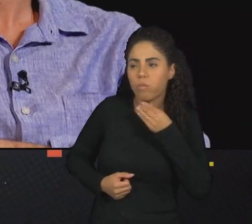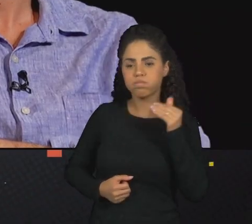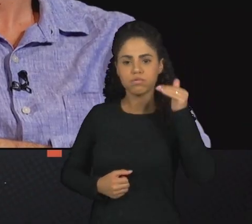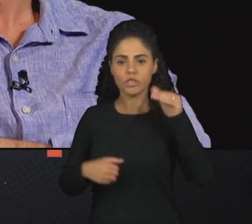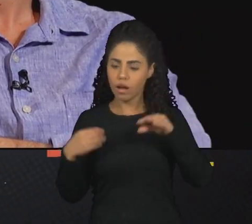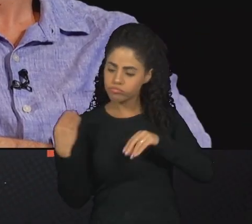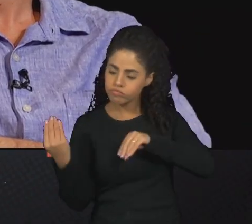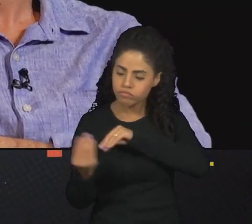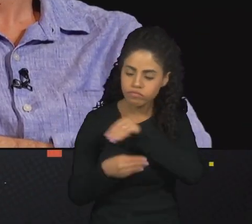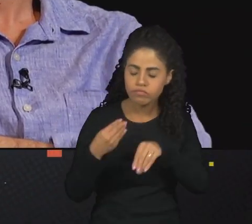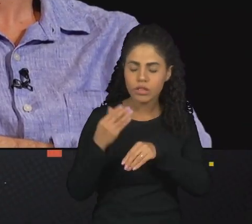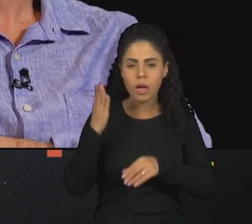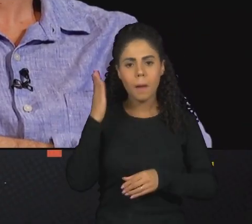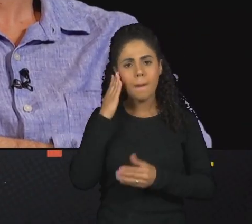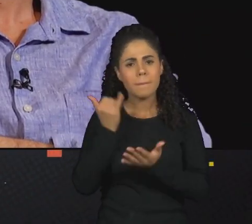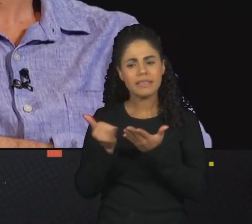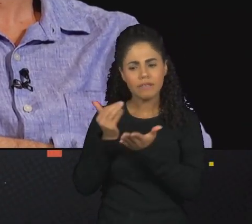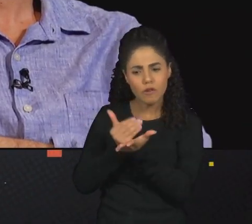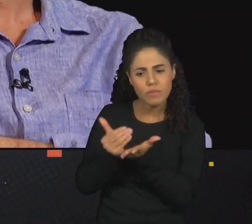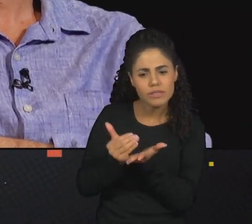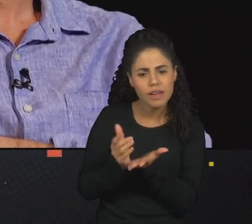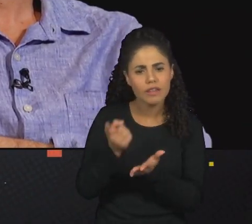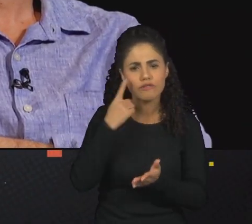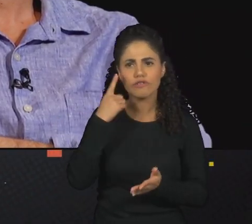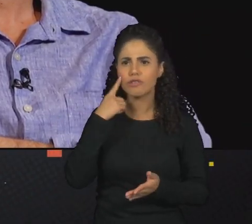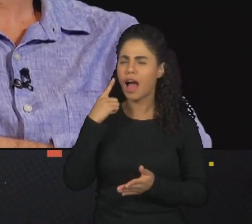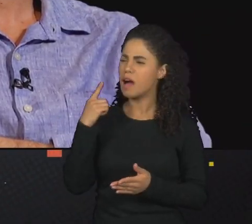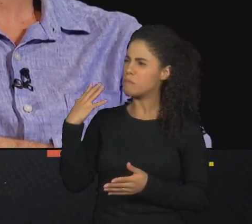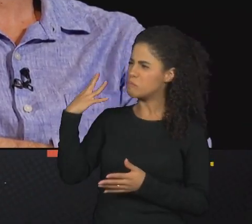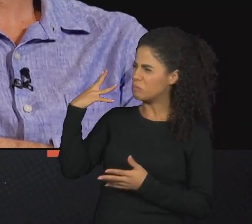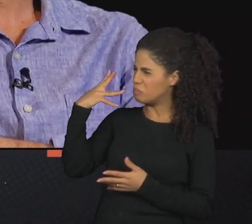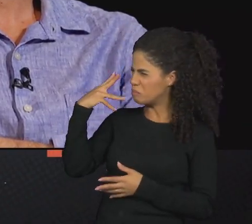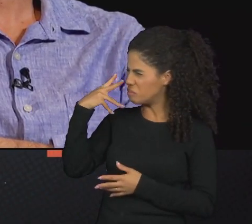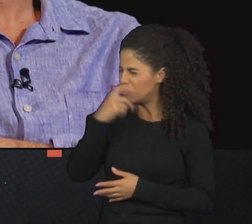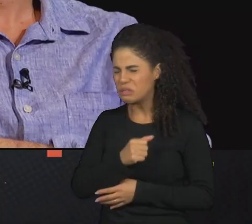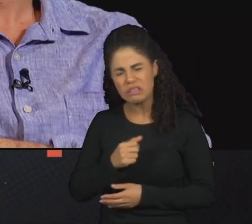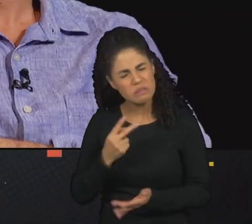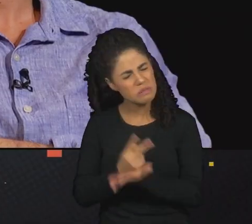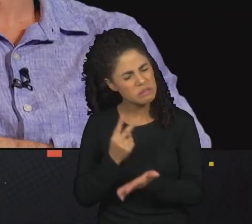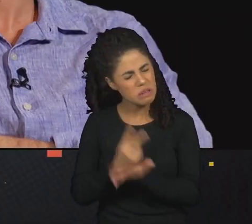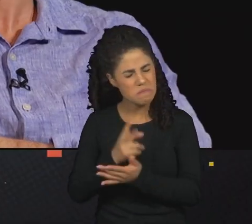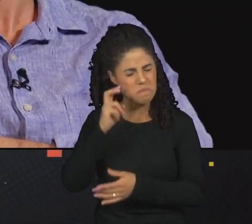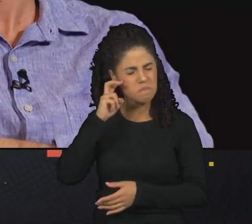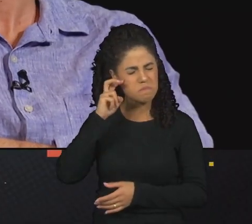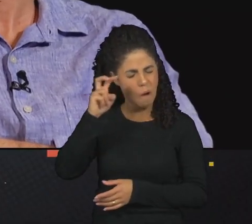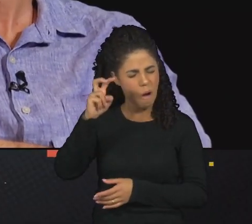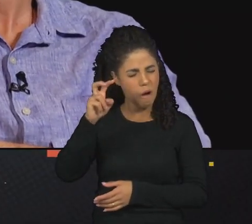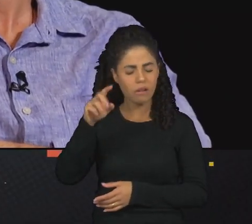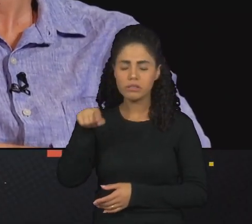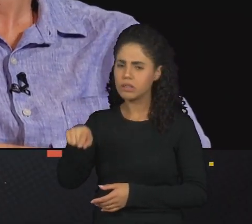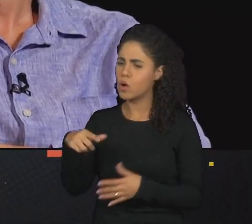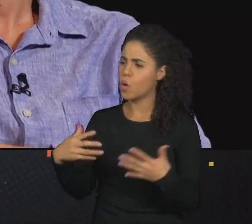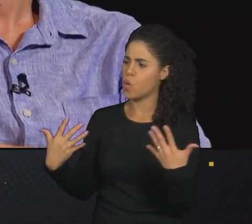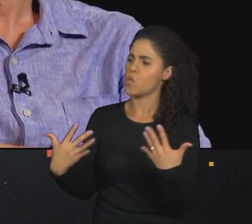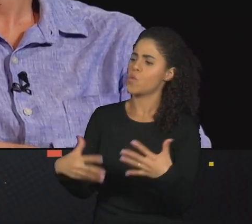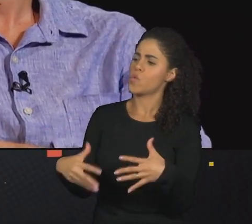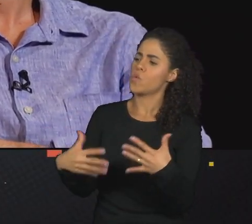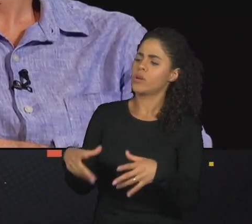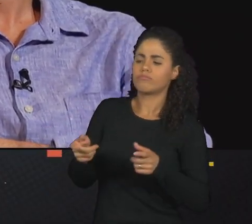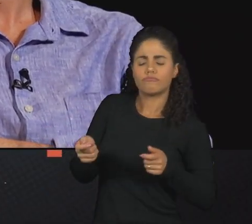iniciante, veterano, galã adolescente e intelectual. Ele